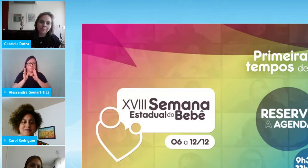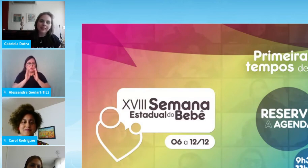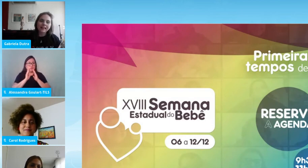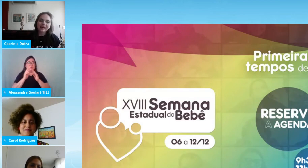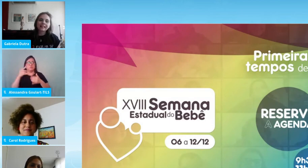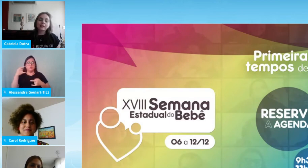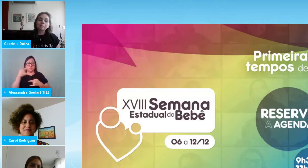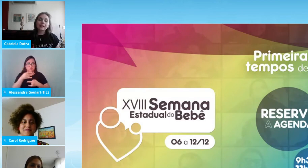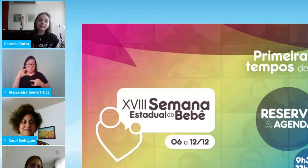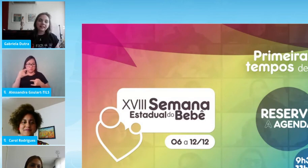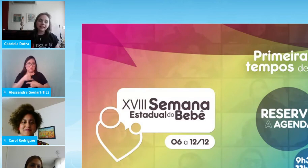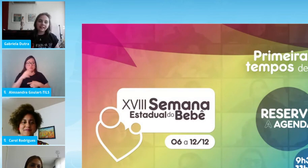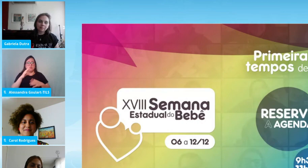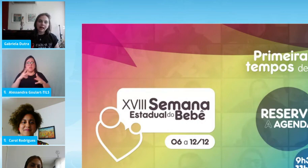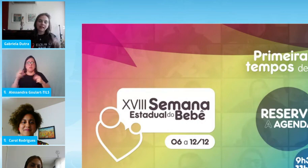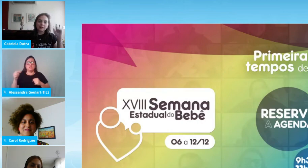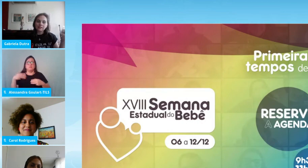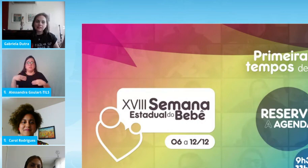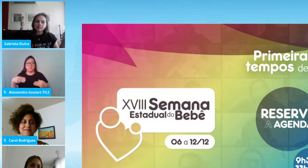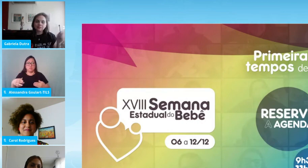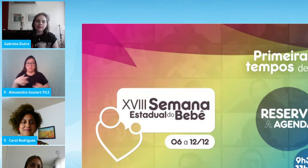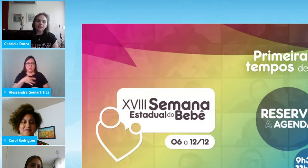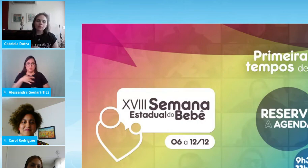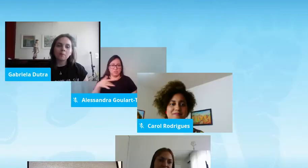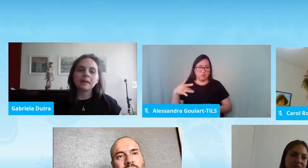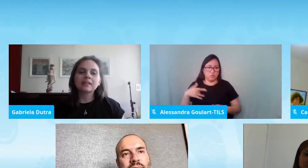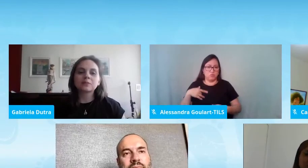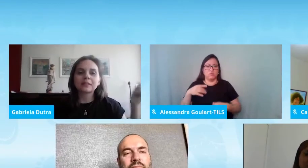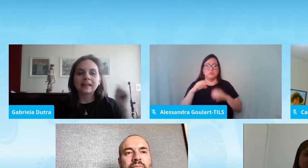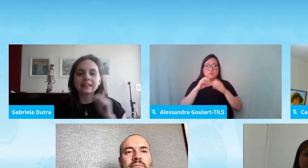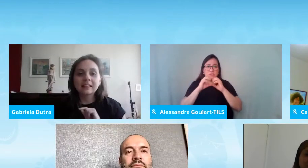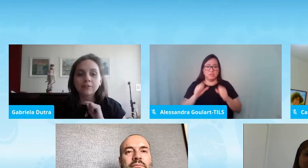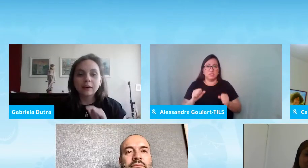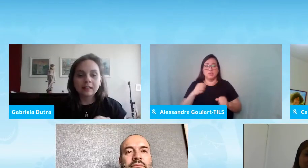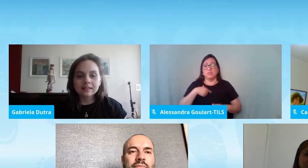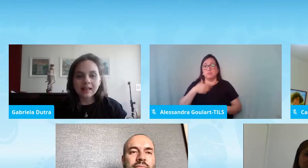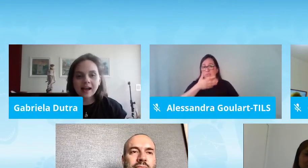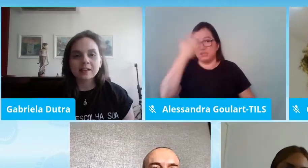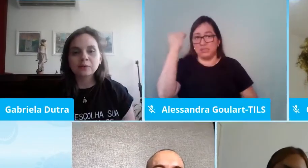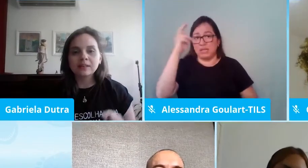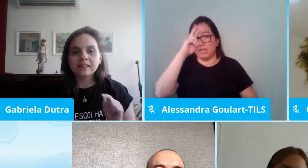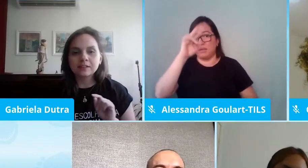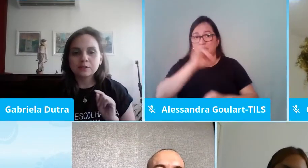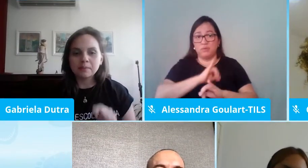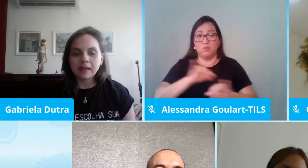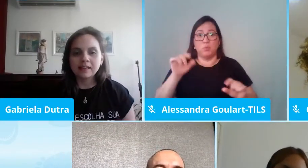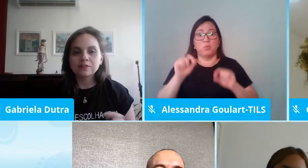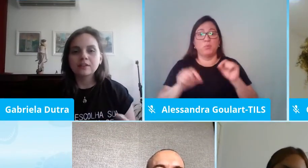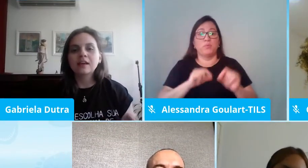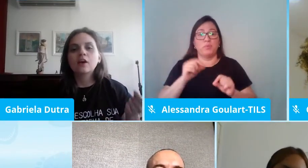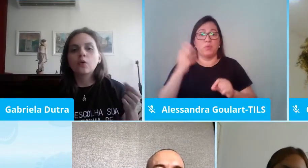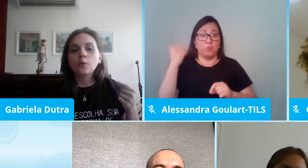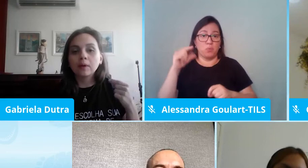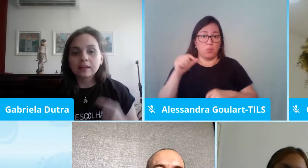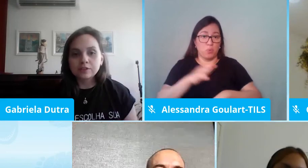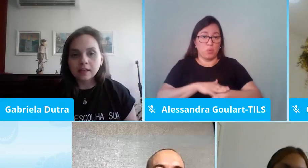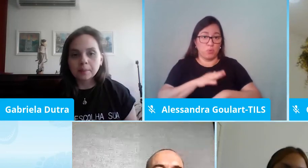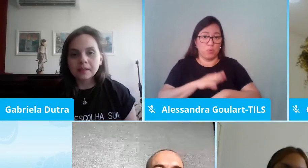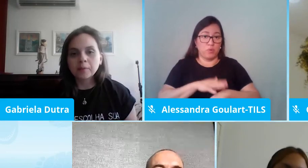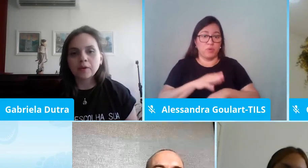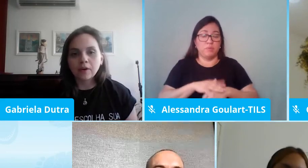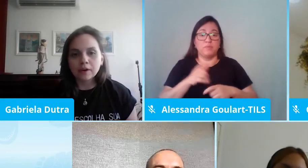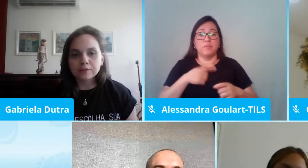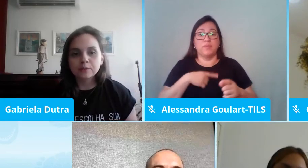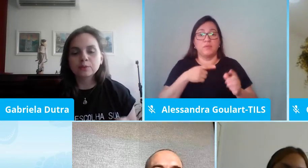Saúde. Também queria lembrar que eu esqueci de falar no começo, né, que foi lançado recentemente o